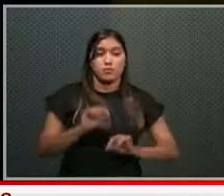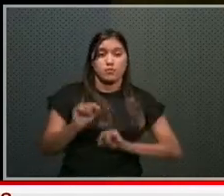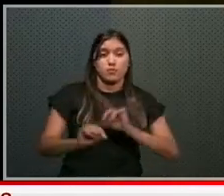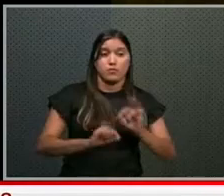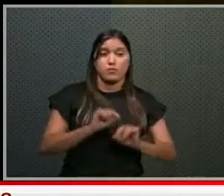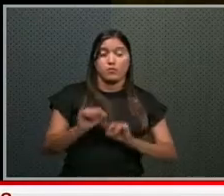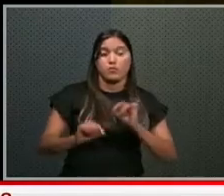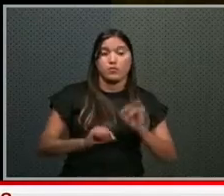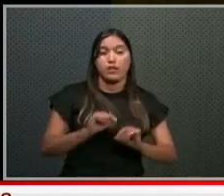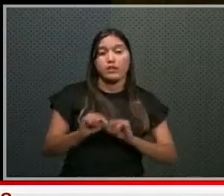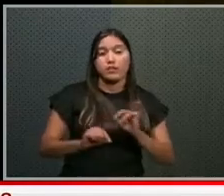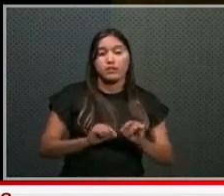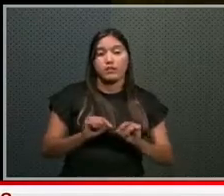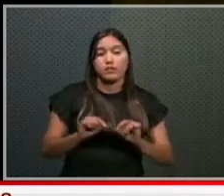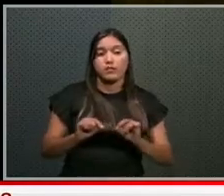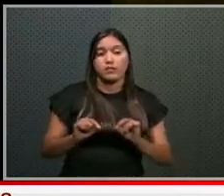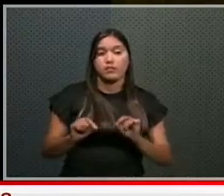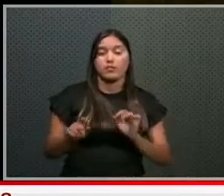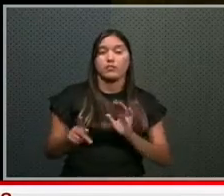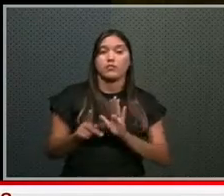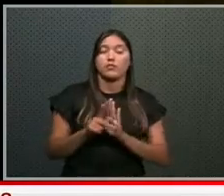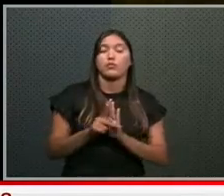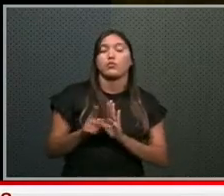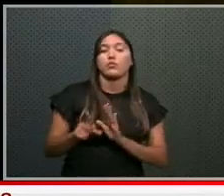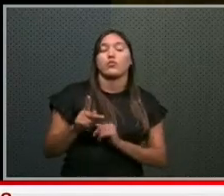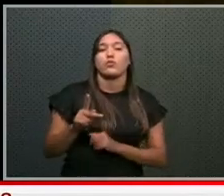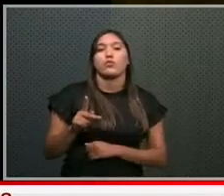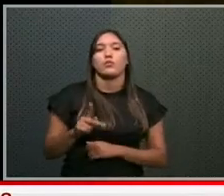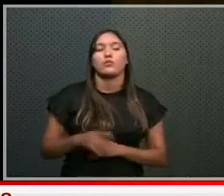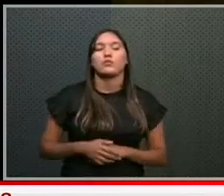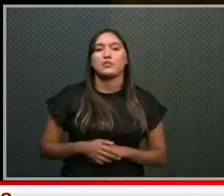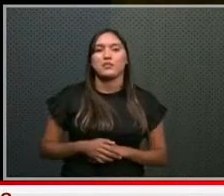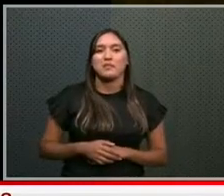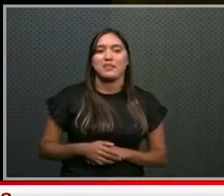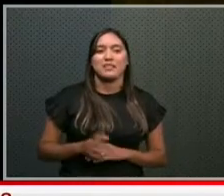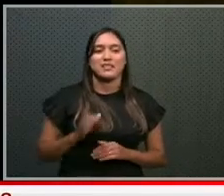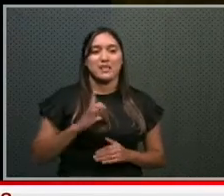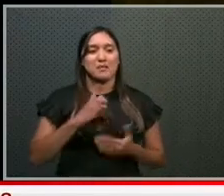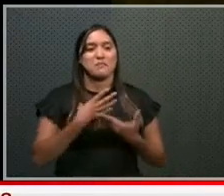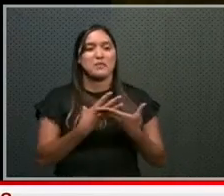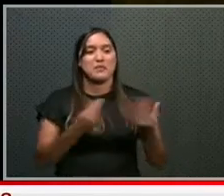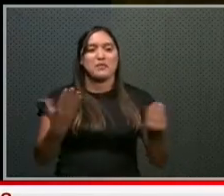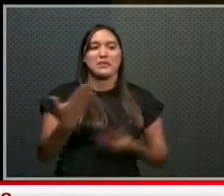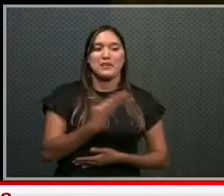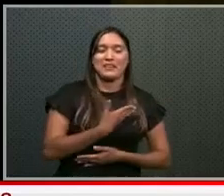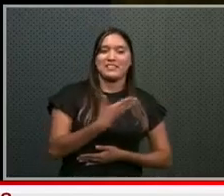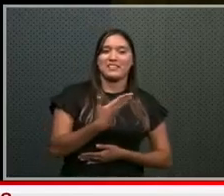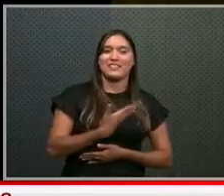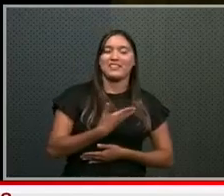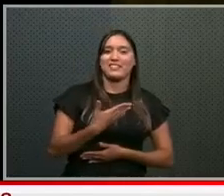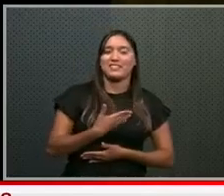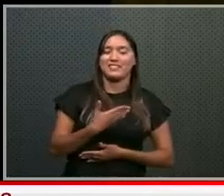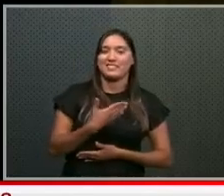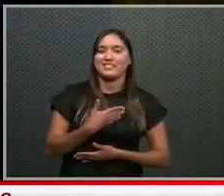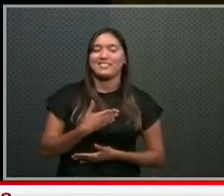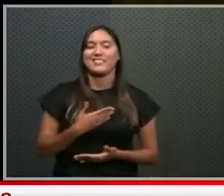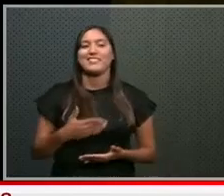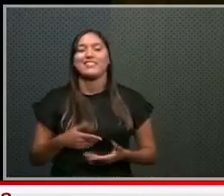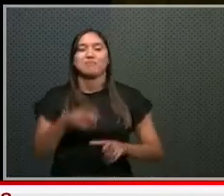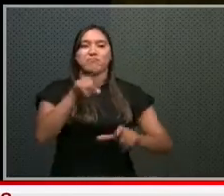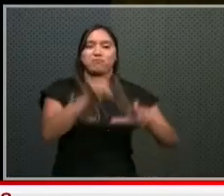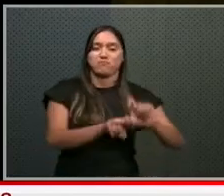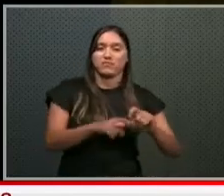especial mas até hoje muitos companheiros e muitas companheiras estão endividado até